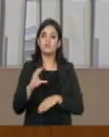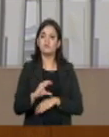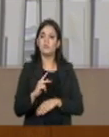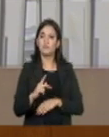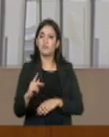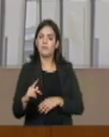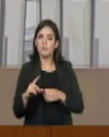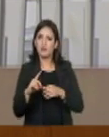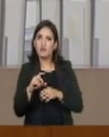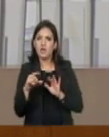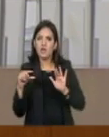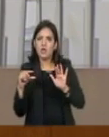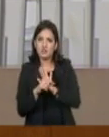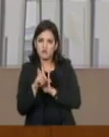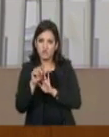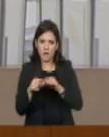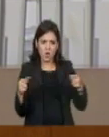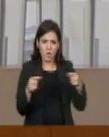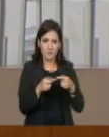Constituição ou não?